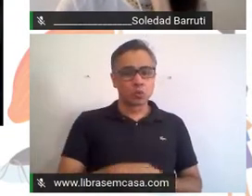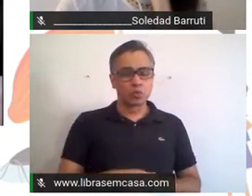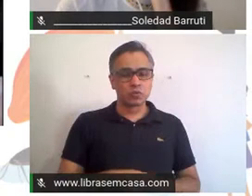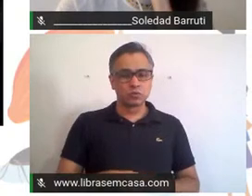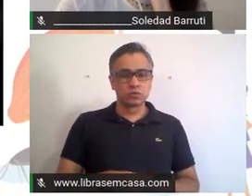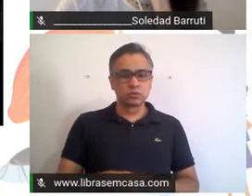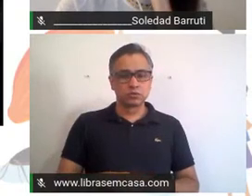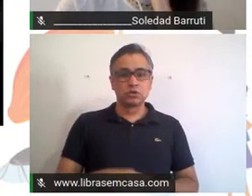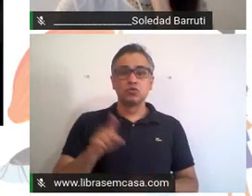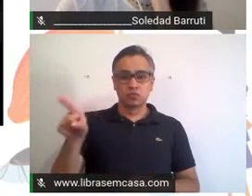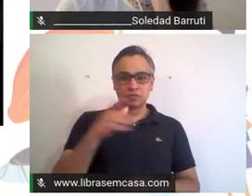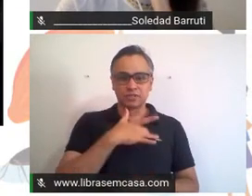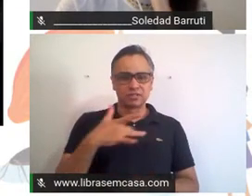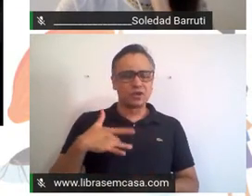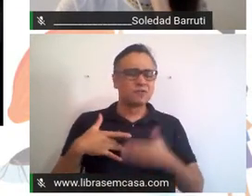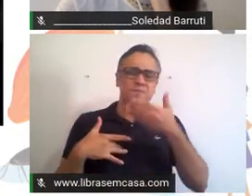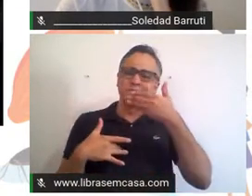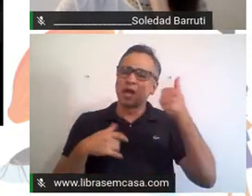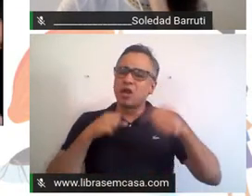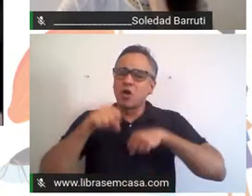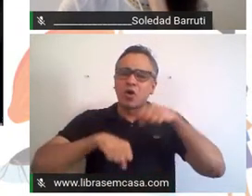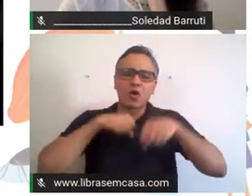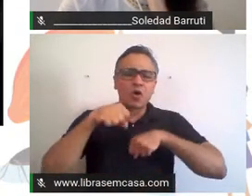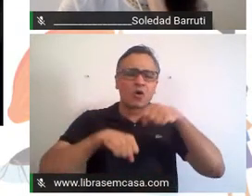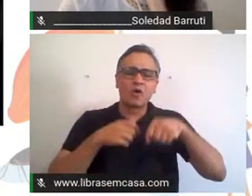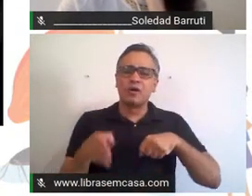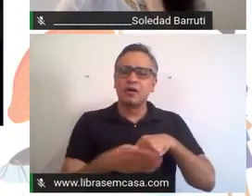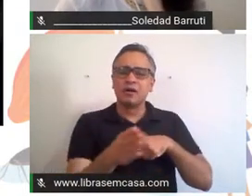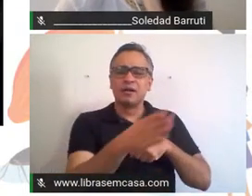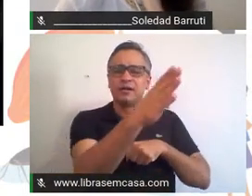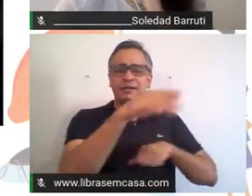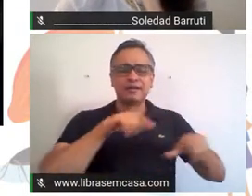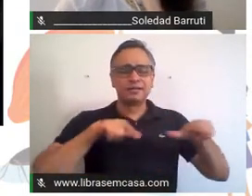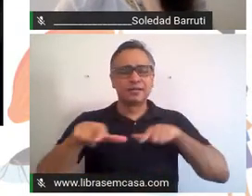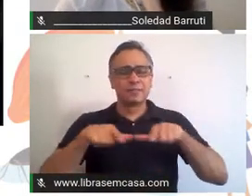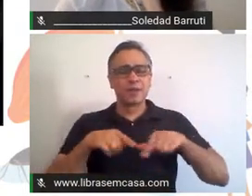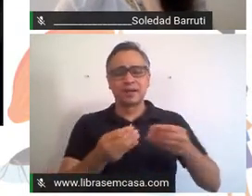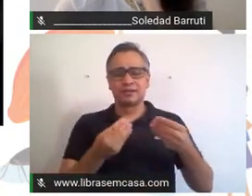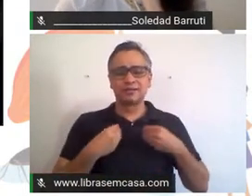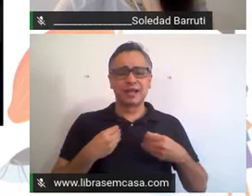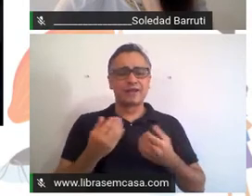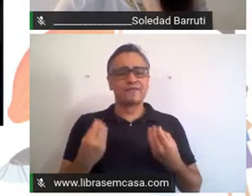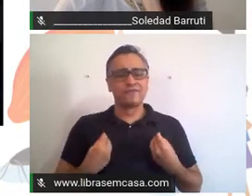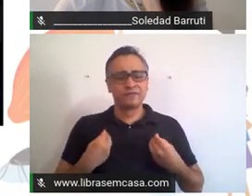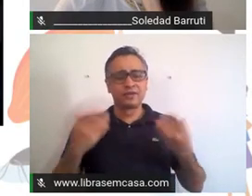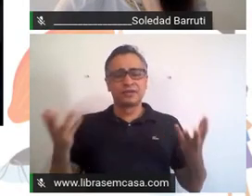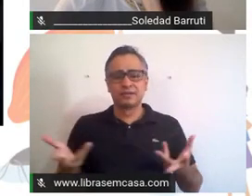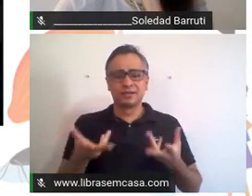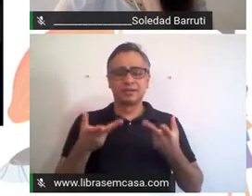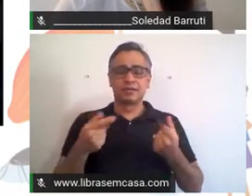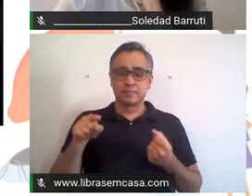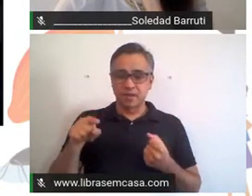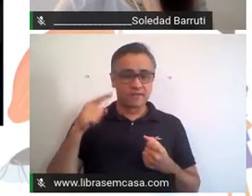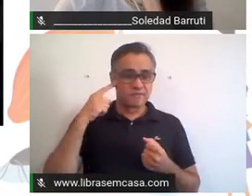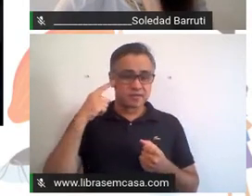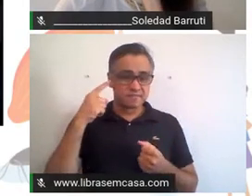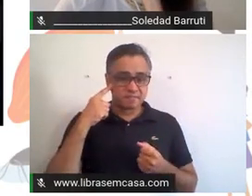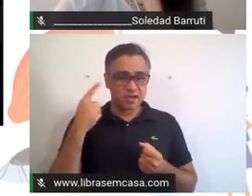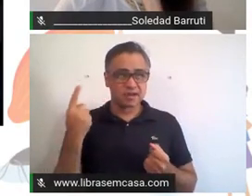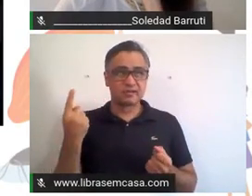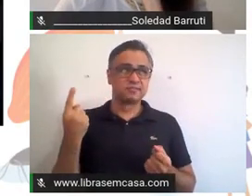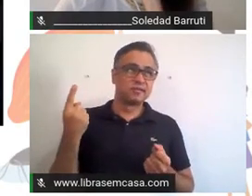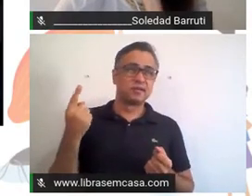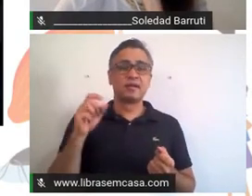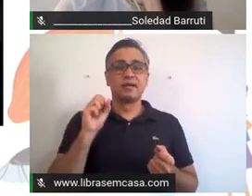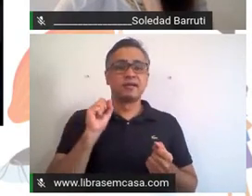Vai fazer muito bem para a sua saúde você ir trabalhar de bicicleta, né? Vai melhorar a tua qualidade de vida e assim por diante.